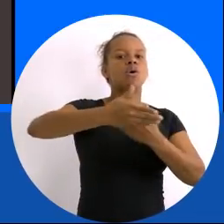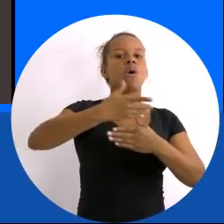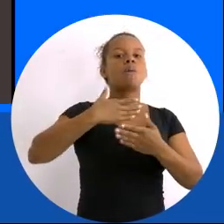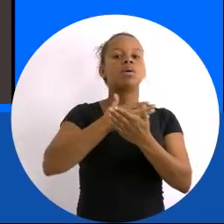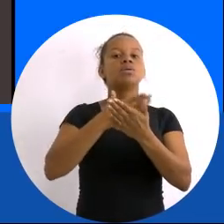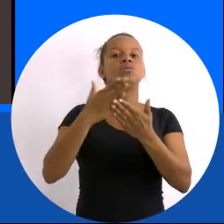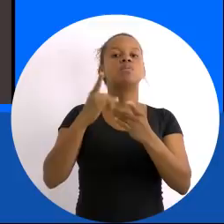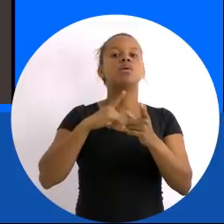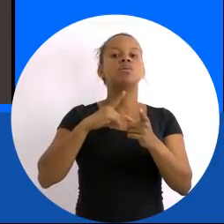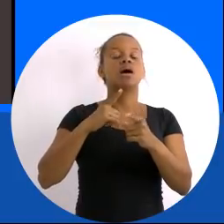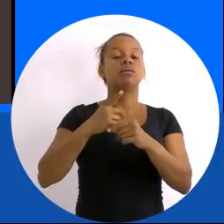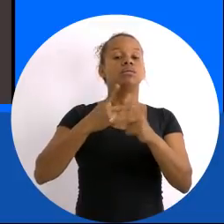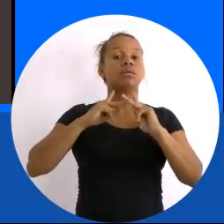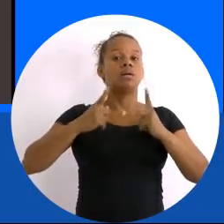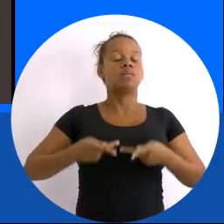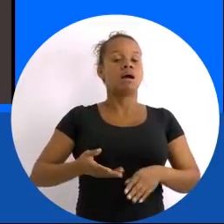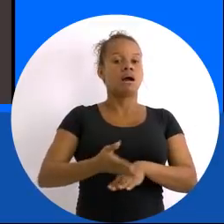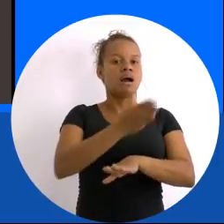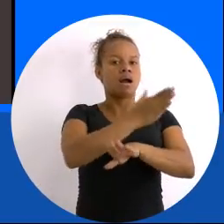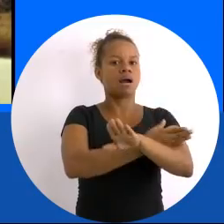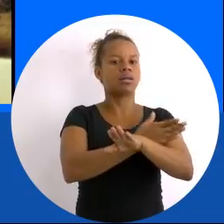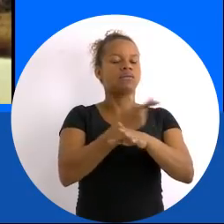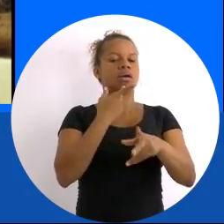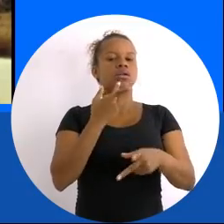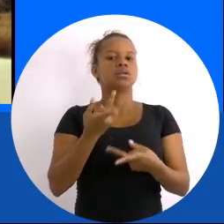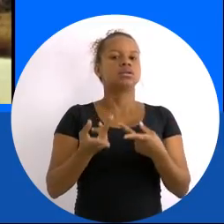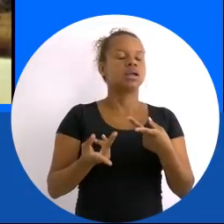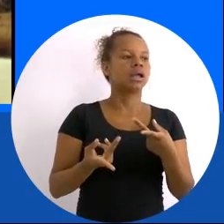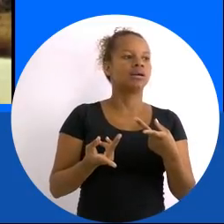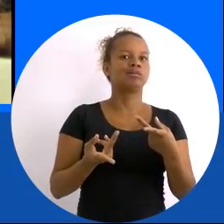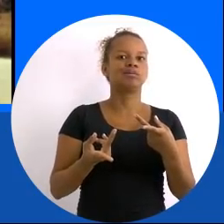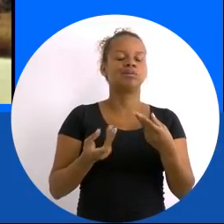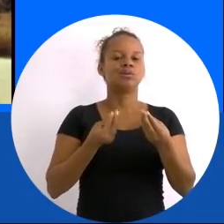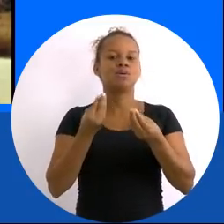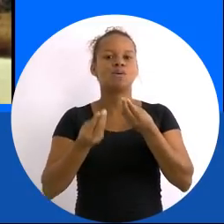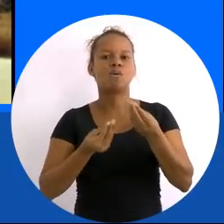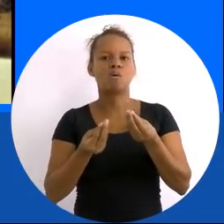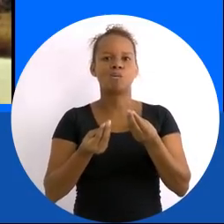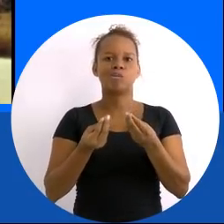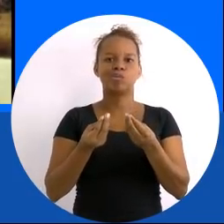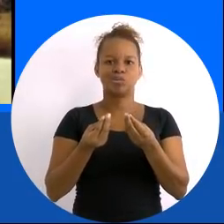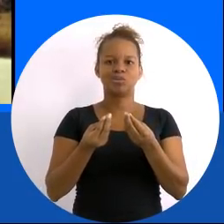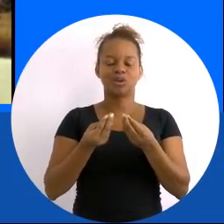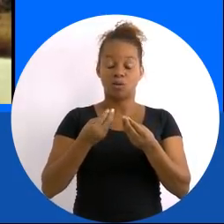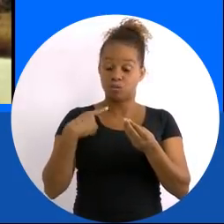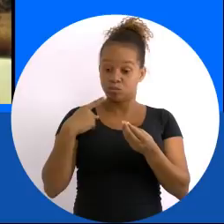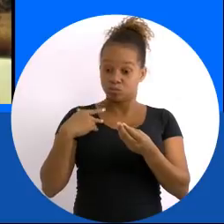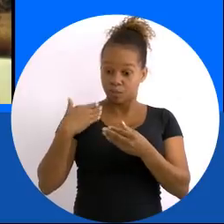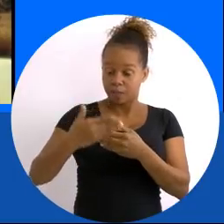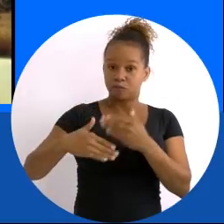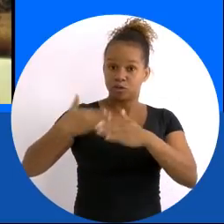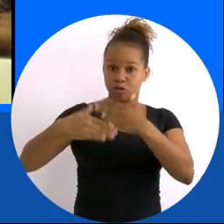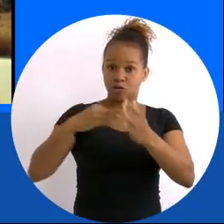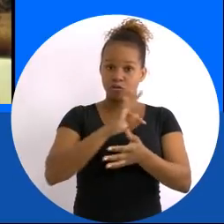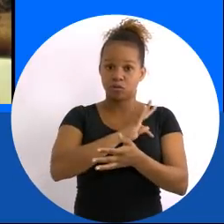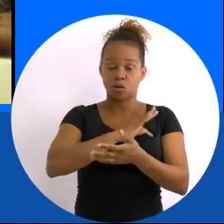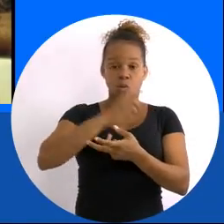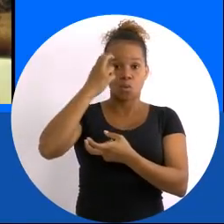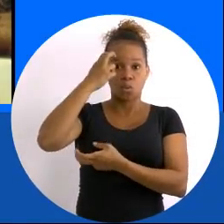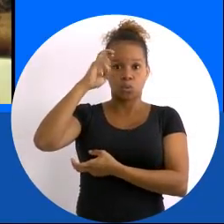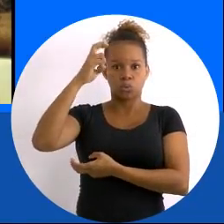nossos primeiros ancestrais, através de seus atos de grunhidos. Posteriormente, foi desenvolvida a técnica da